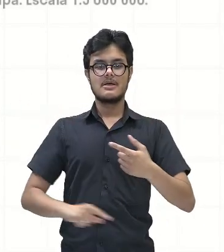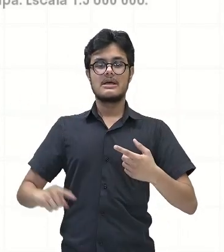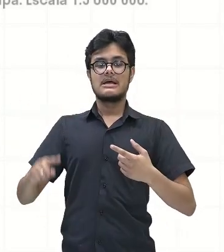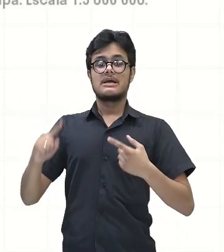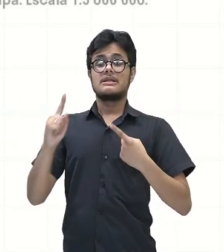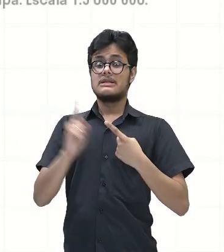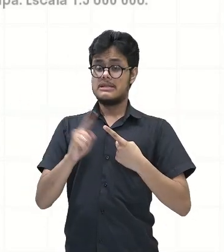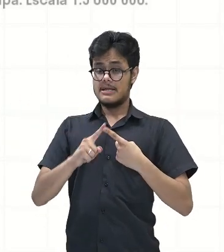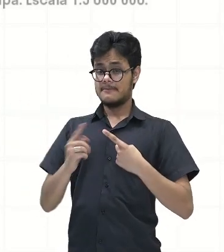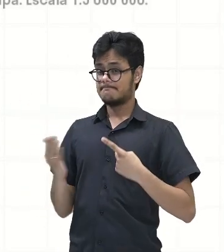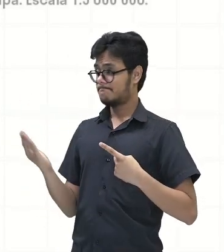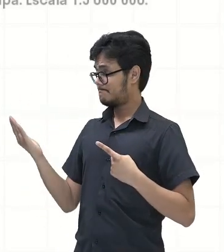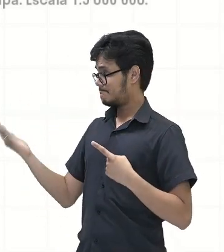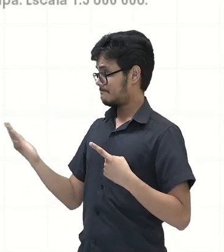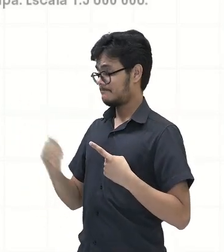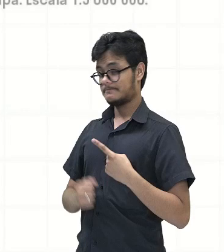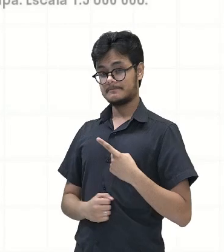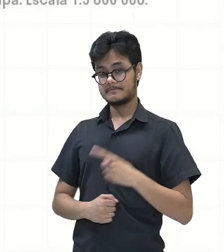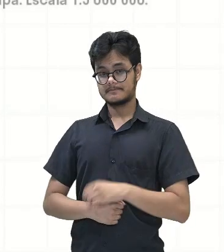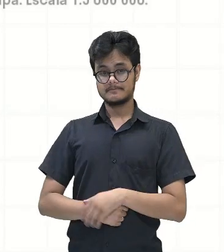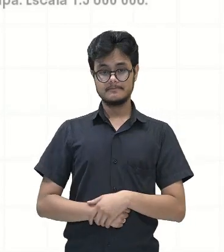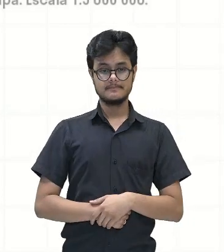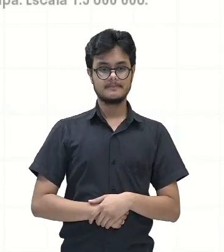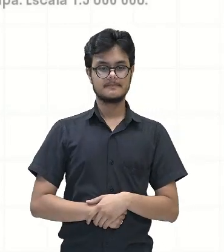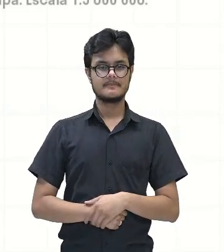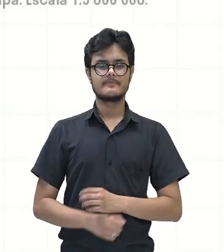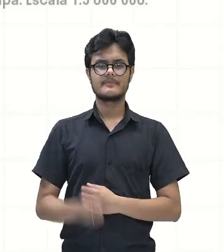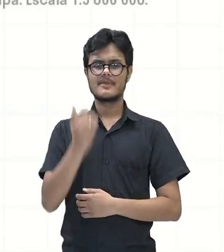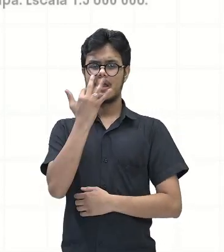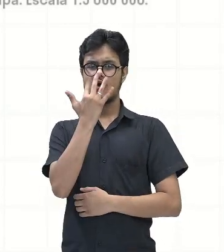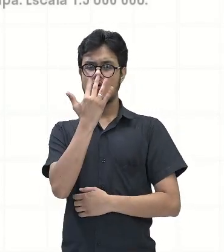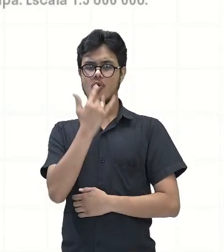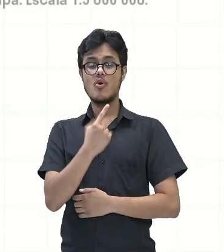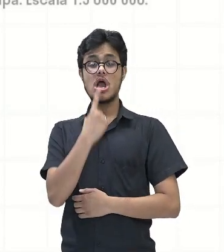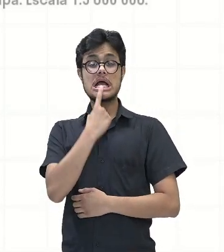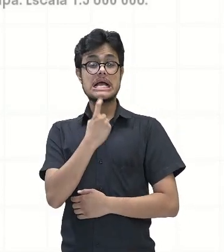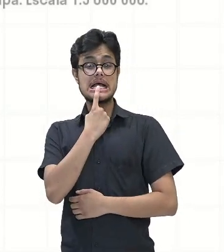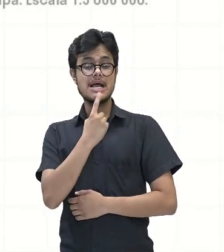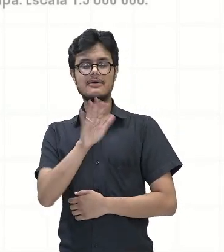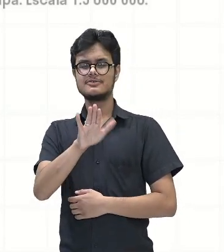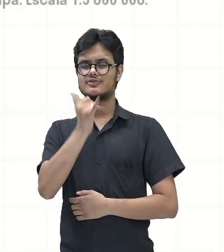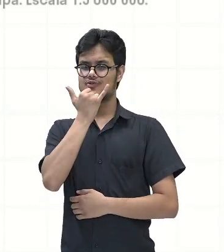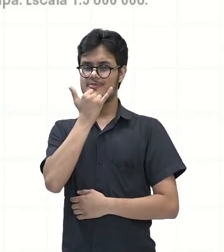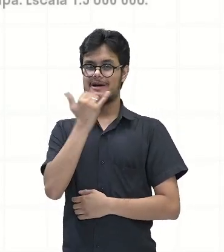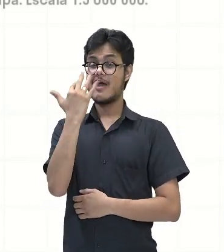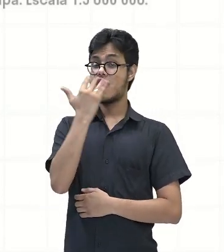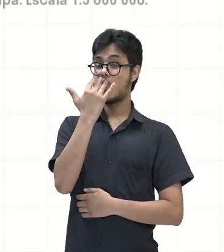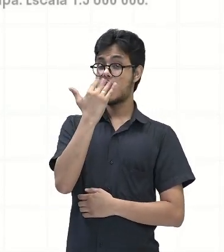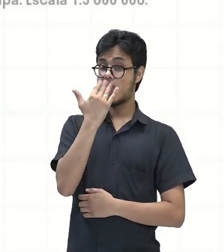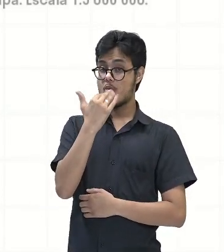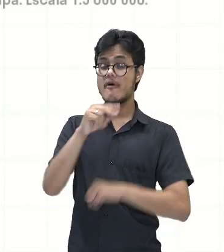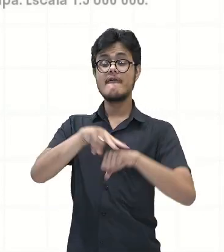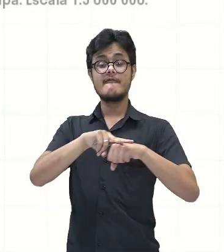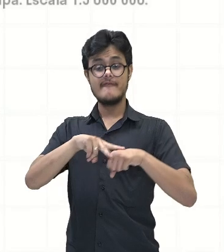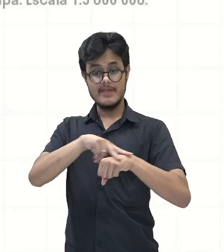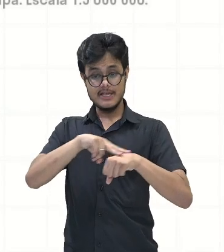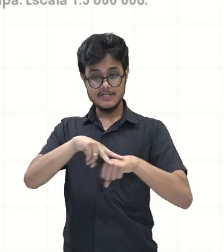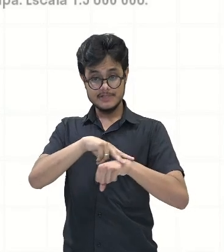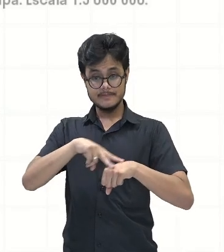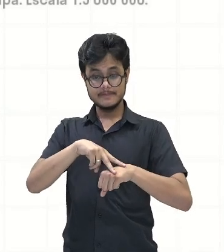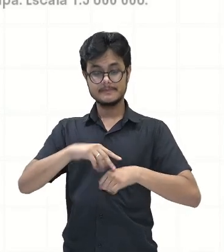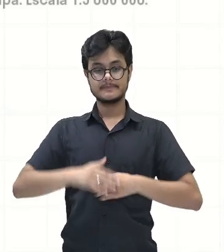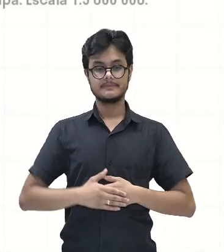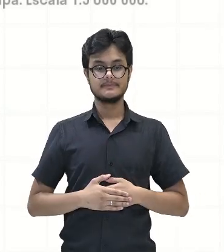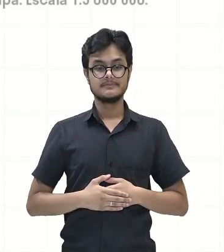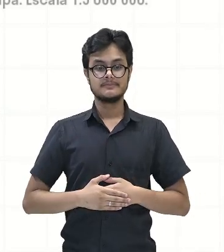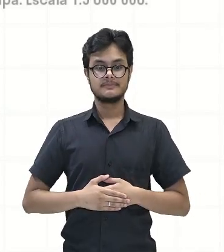clima equatorial, né, que corresponde toda essa área aqui no nosso mapa, que está representado na cor verde. Ele é